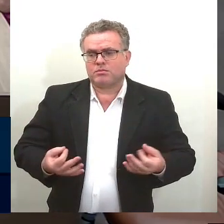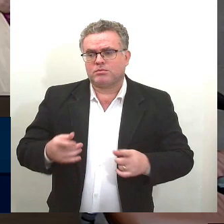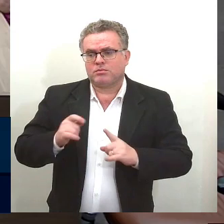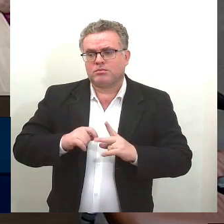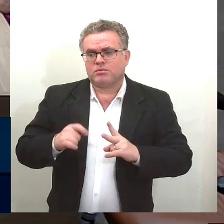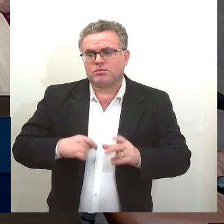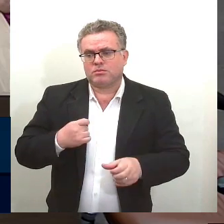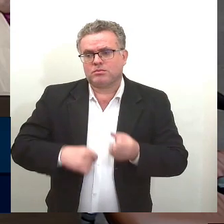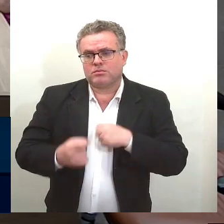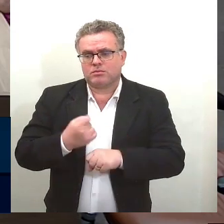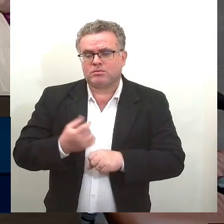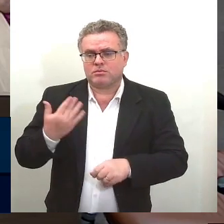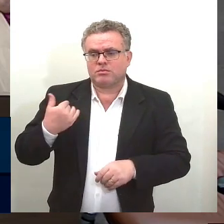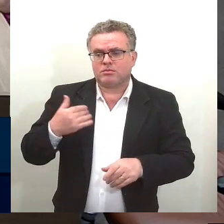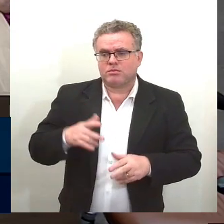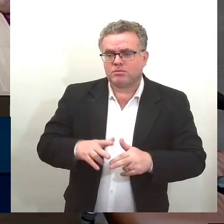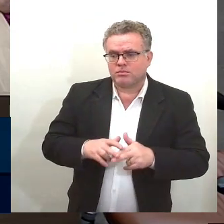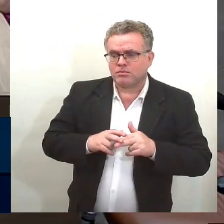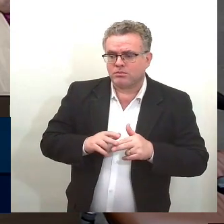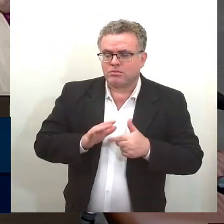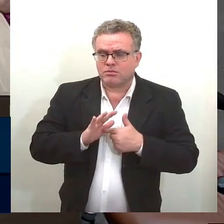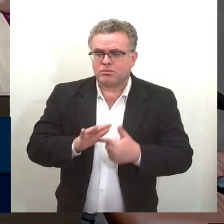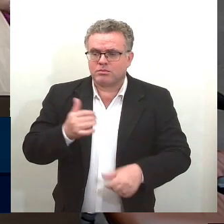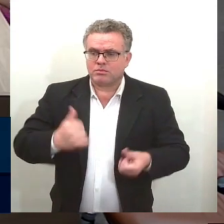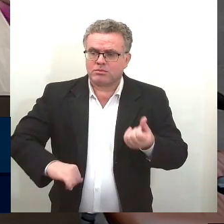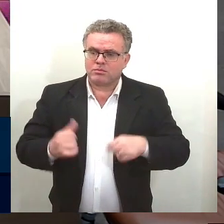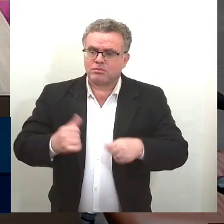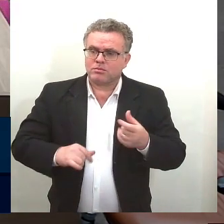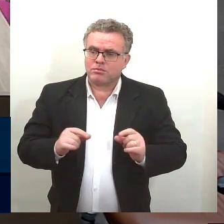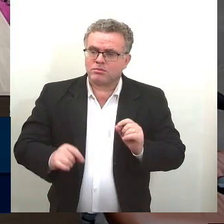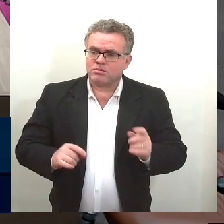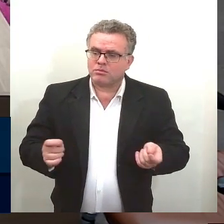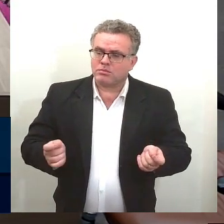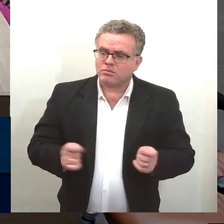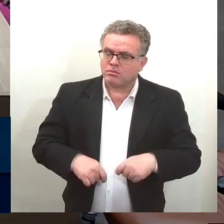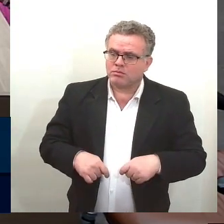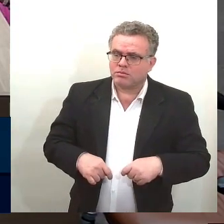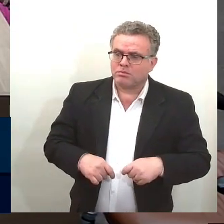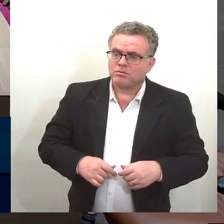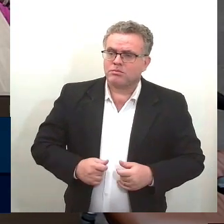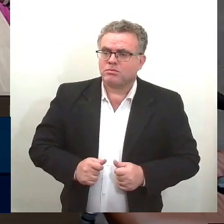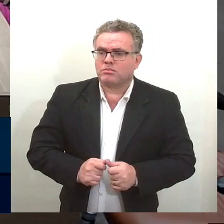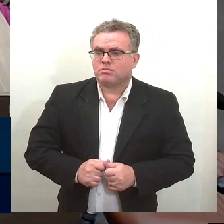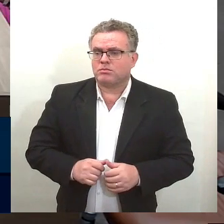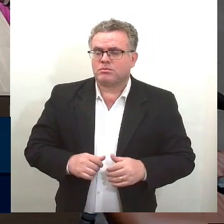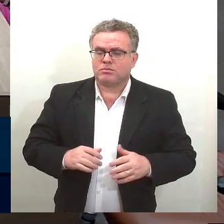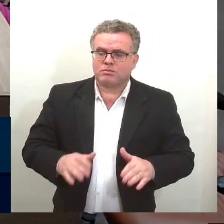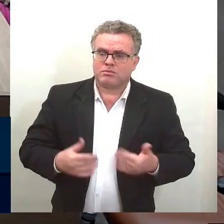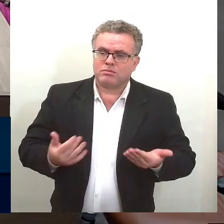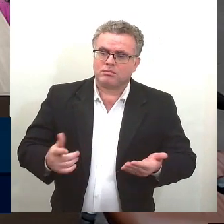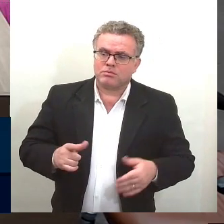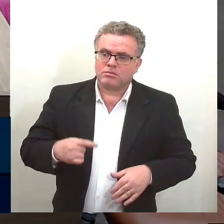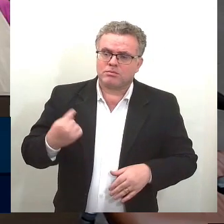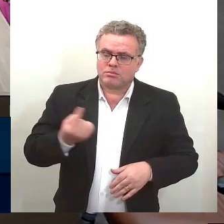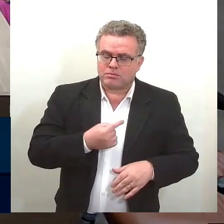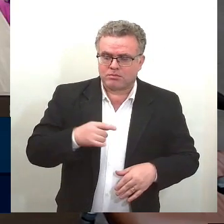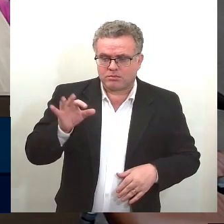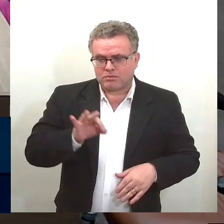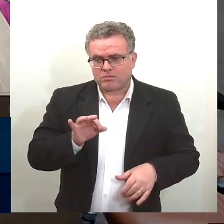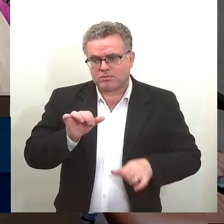reavaliando as possibilidades de ajustar a alíquota para tornar mais competitivo. Mas é um estudo que a gente tem que